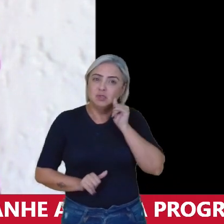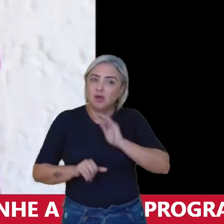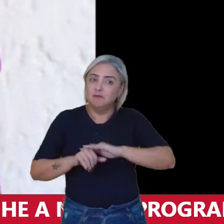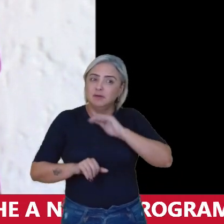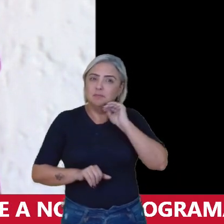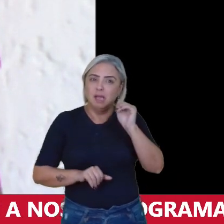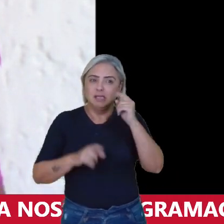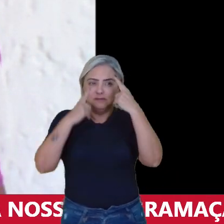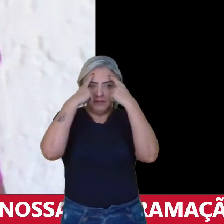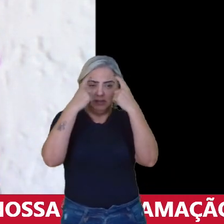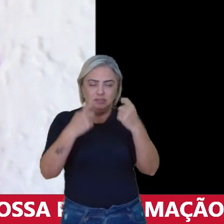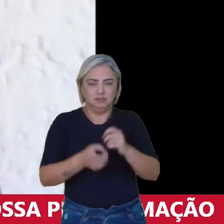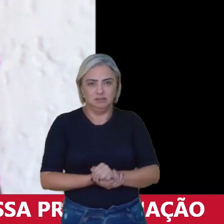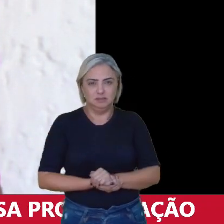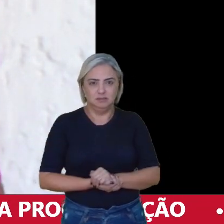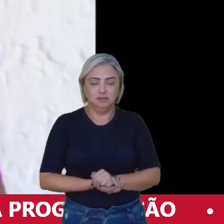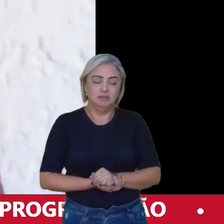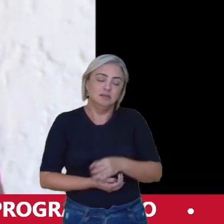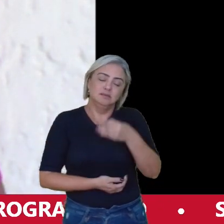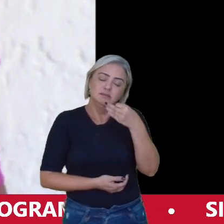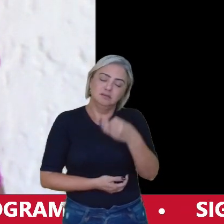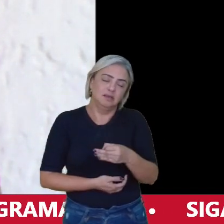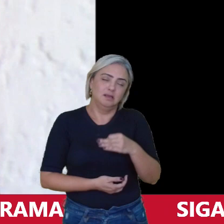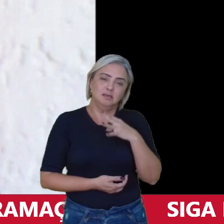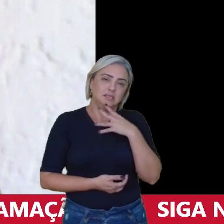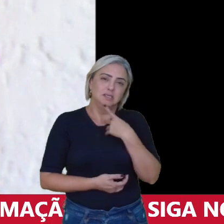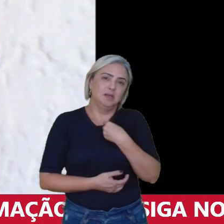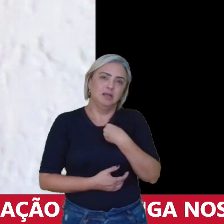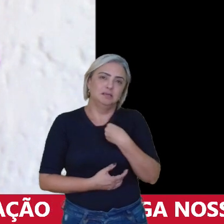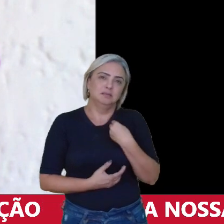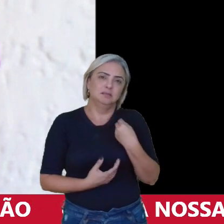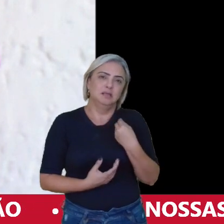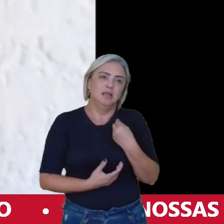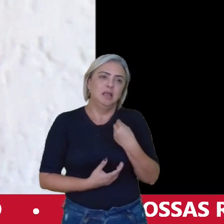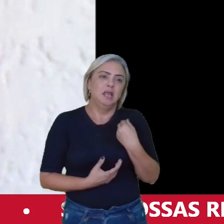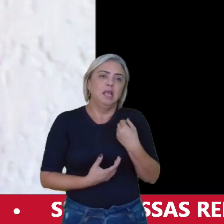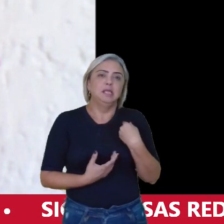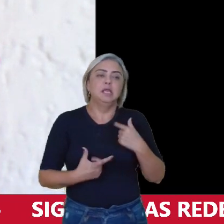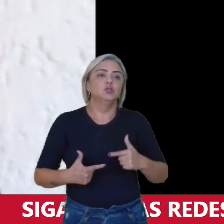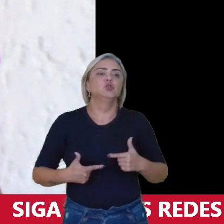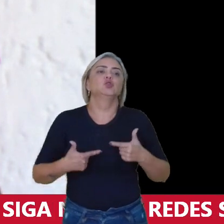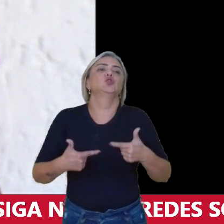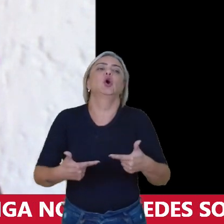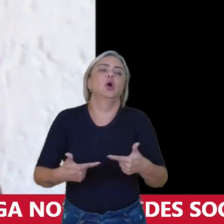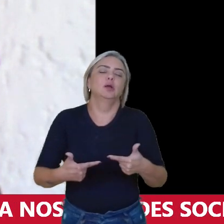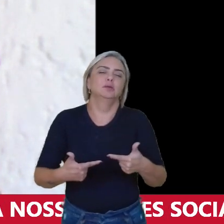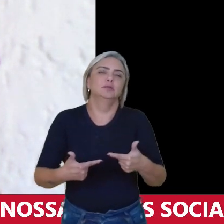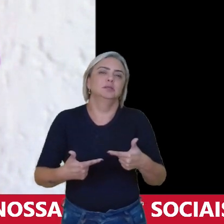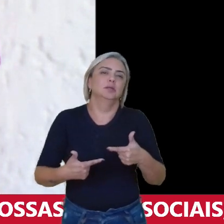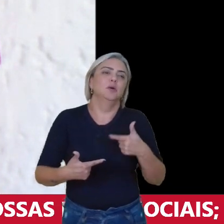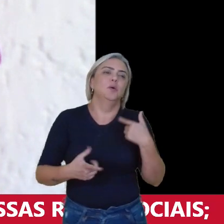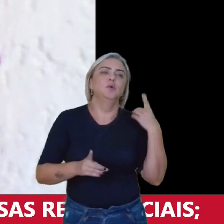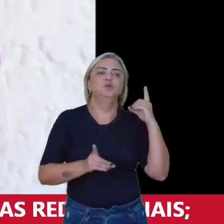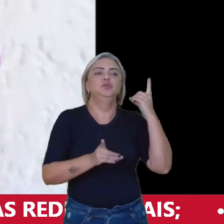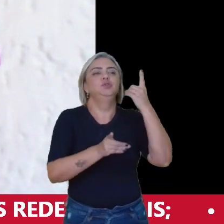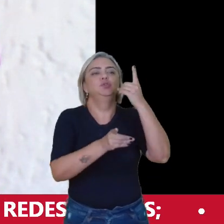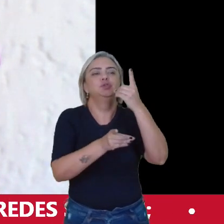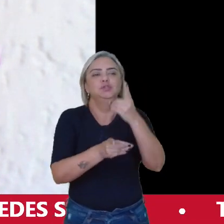mais difíceis. É óbvio que a gente não acha que isso é obra da sorte ou obra